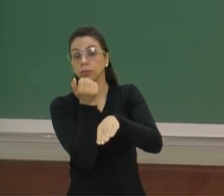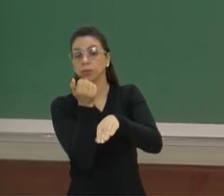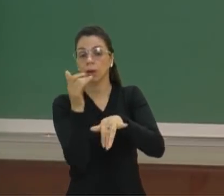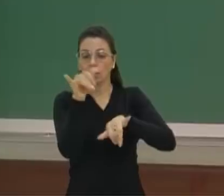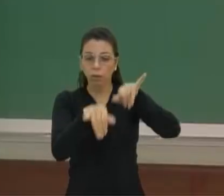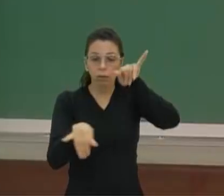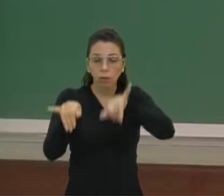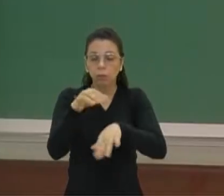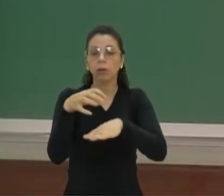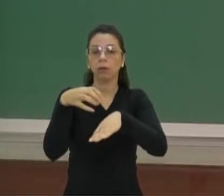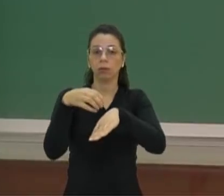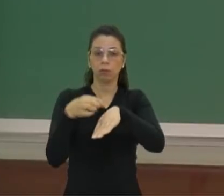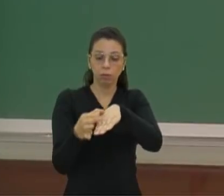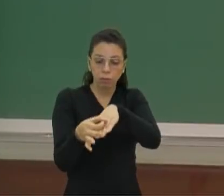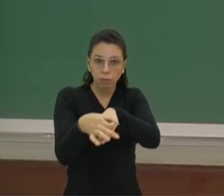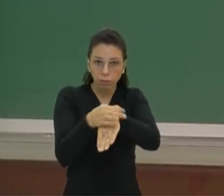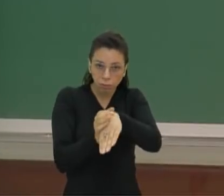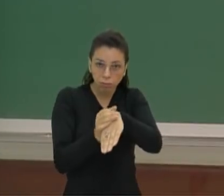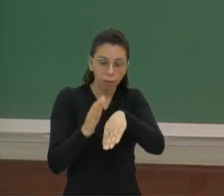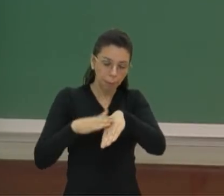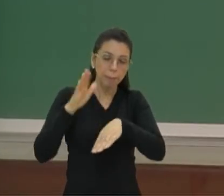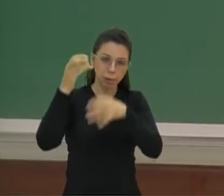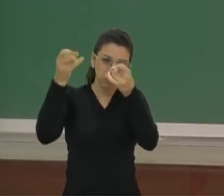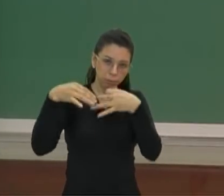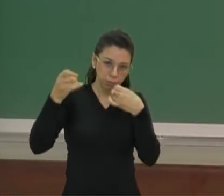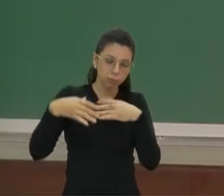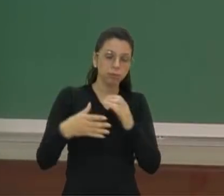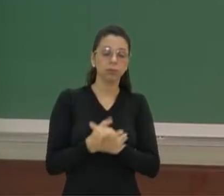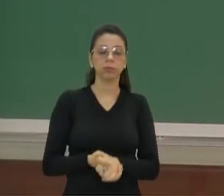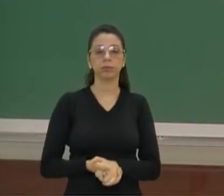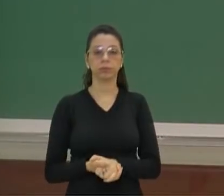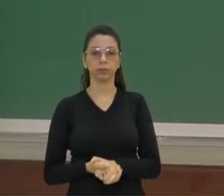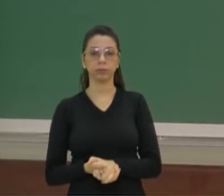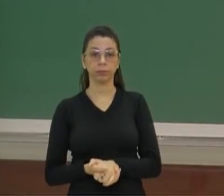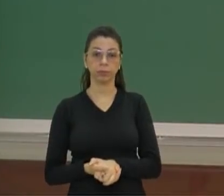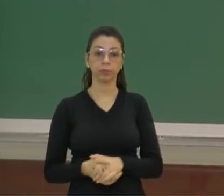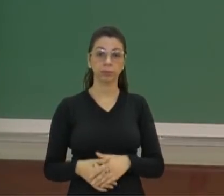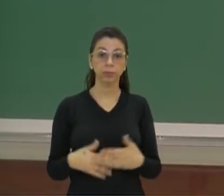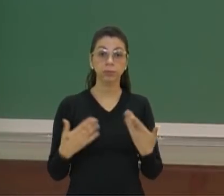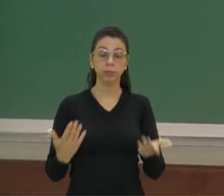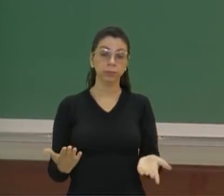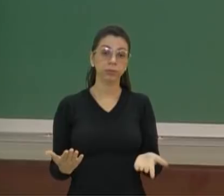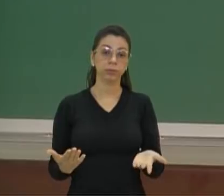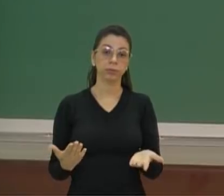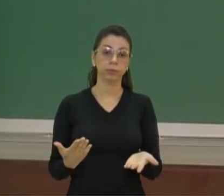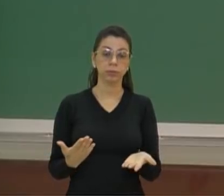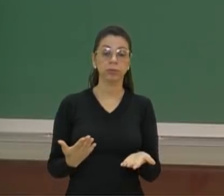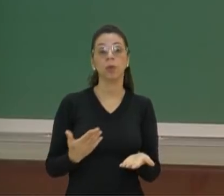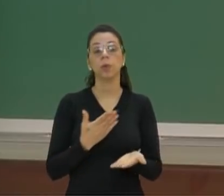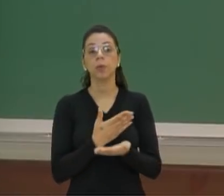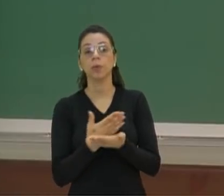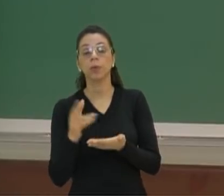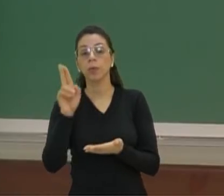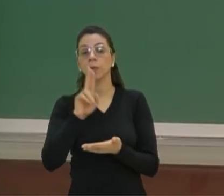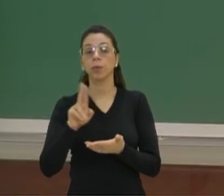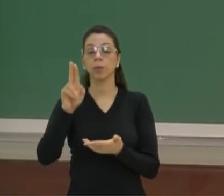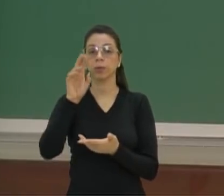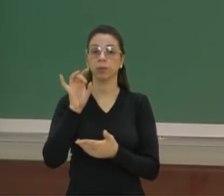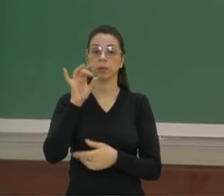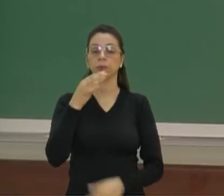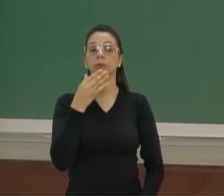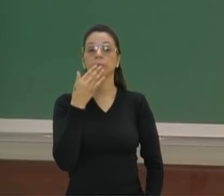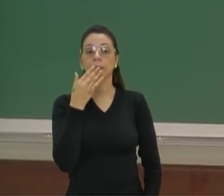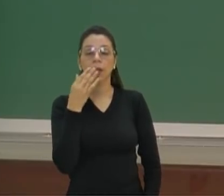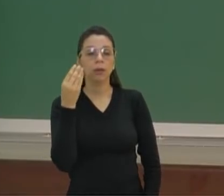química dos alimentos. A gente já vai falar mais sobre isso. Porém, quando a gente, vamos dizer, utiliza só o paladar, eu